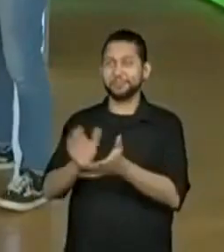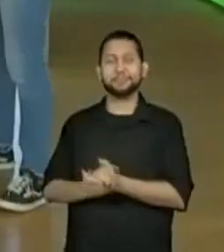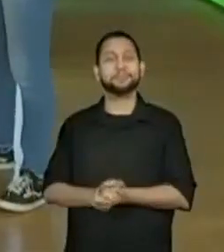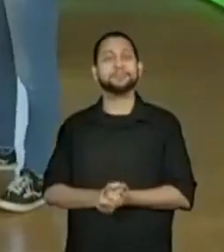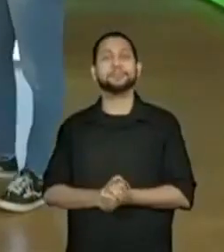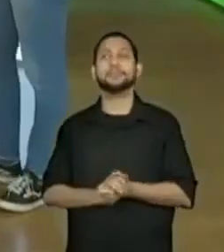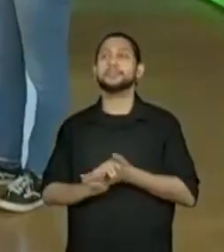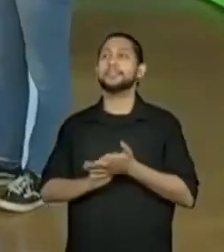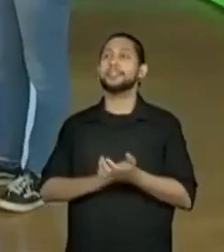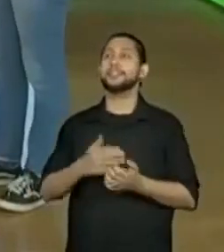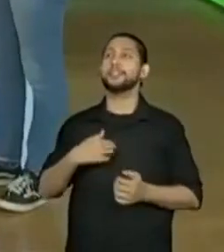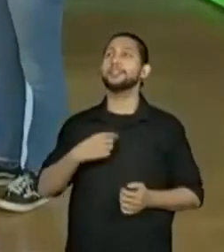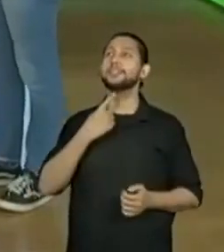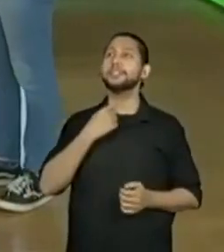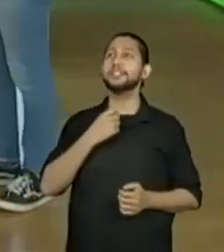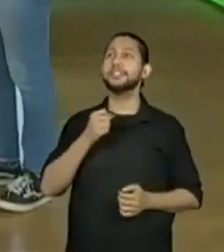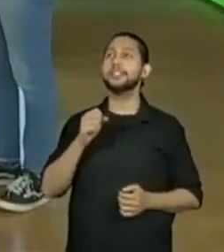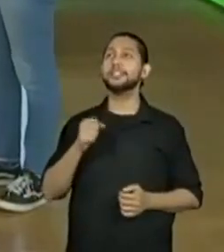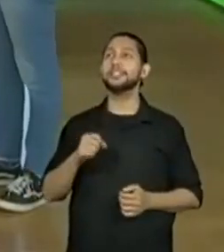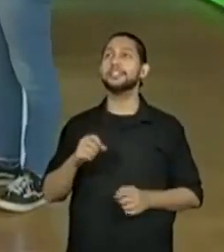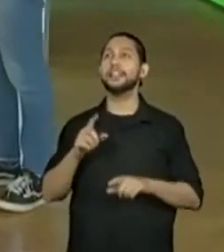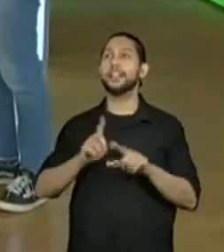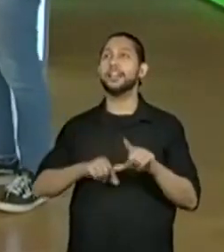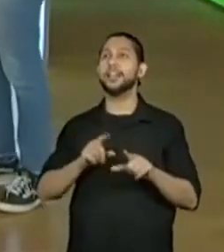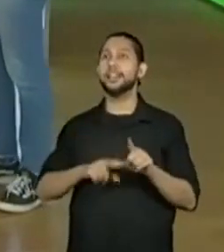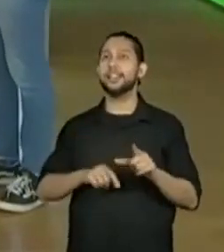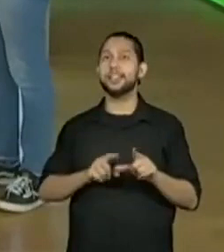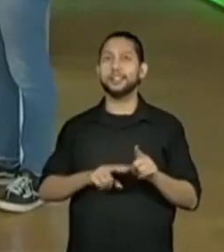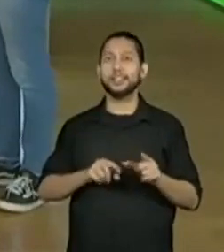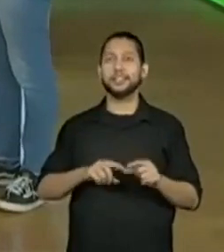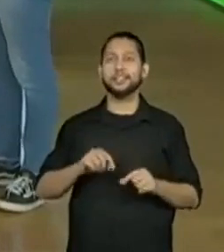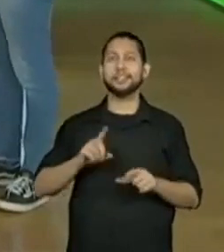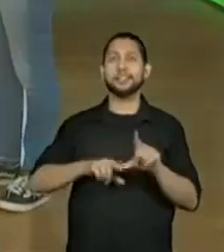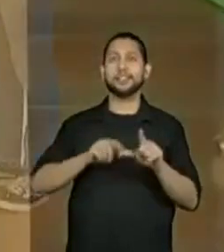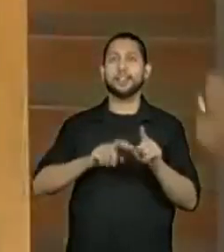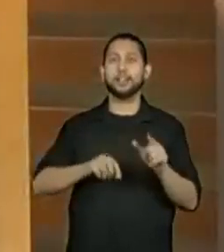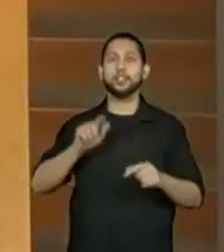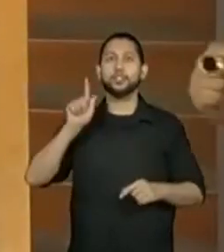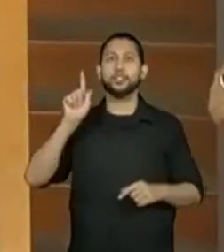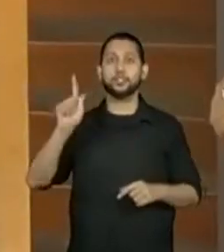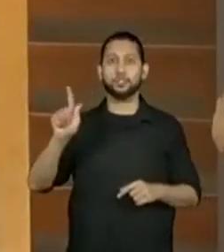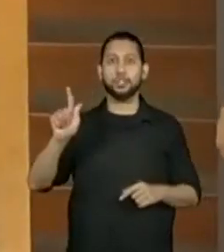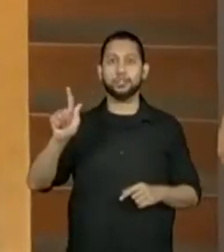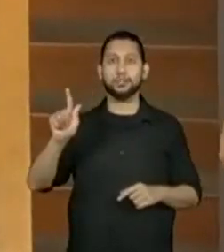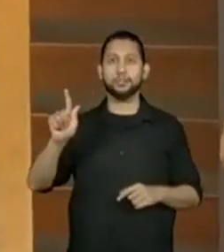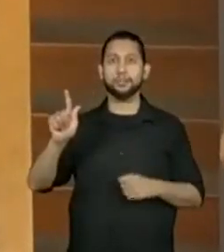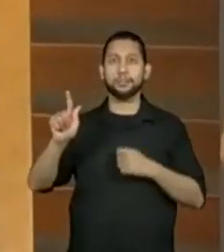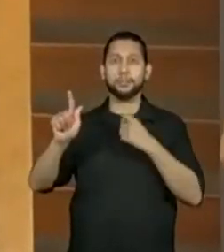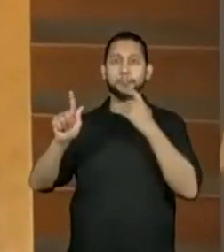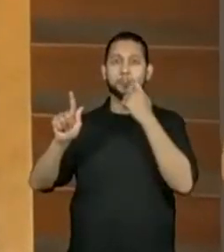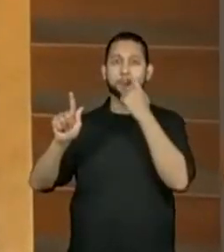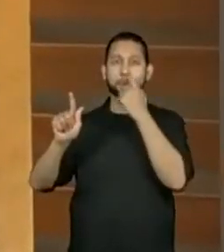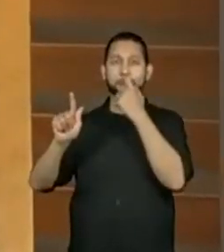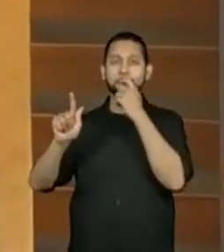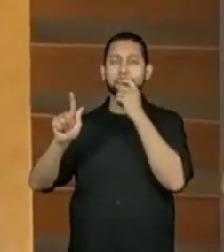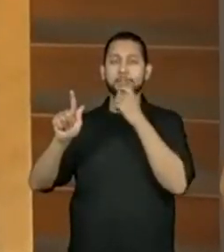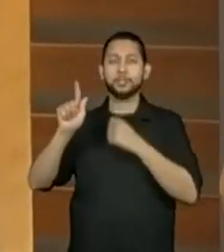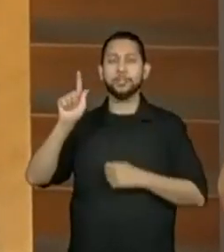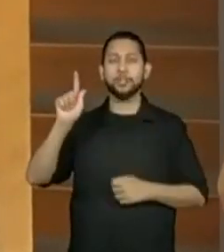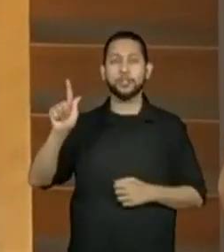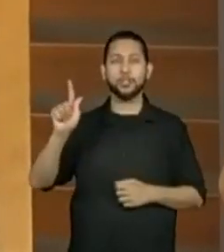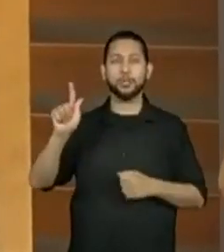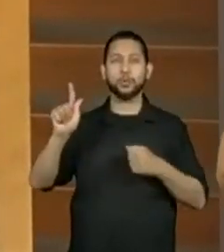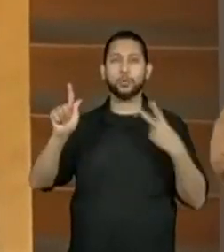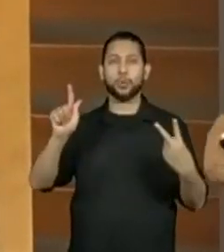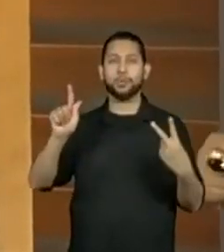É. Então, eu quero a letra que está na horizontal, G. Certo. E o número que está na